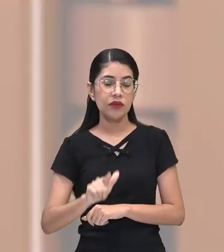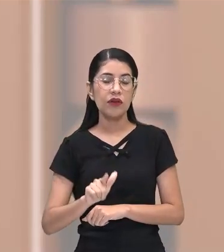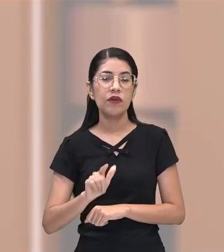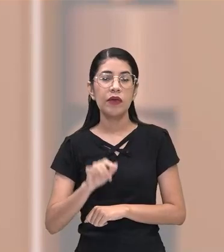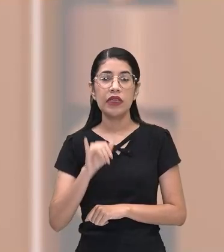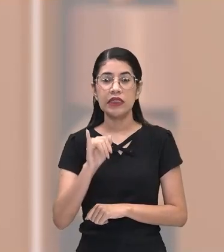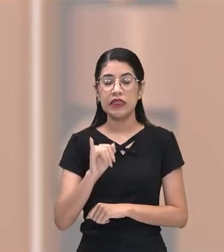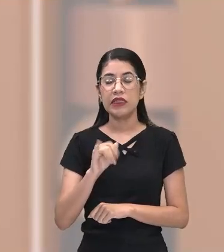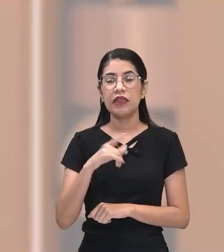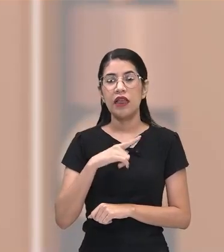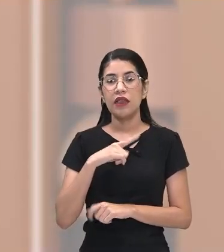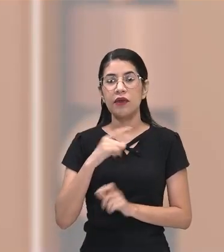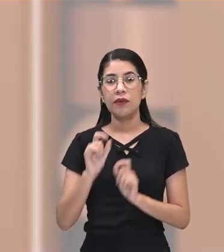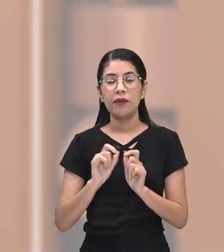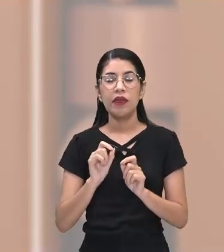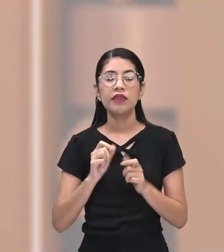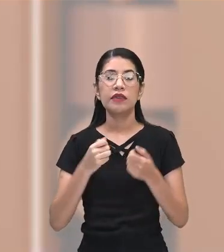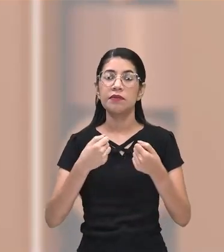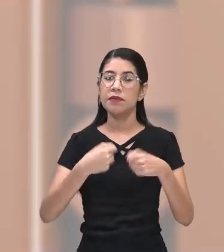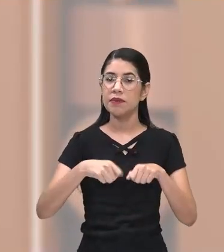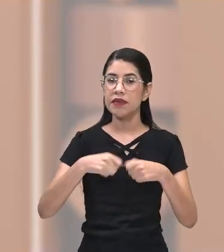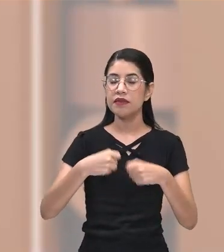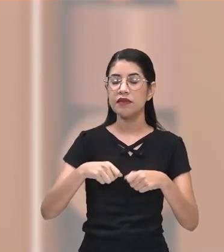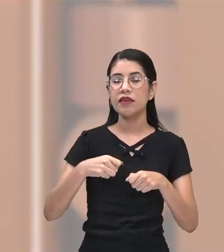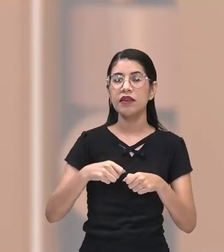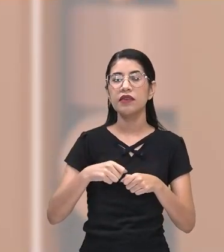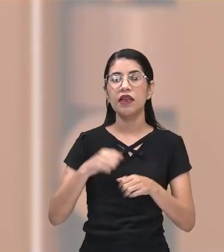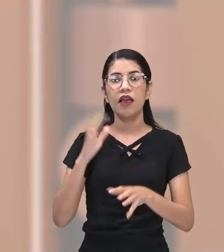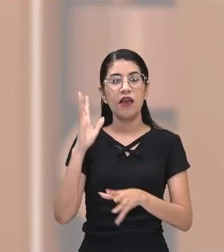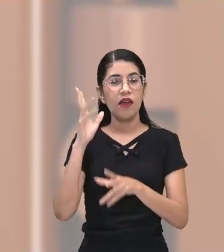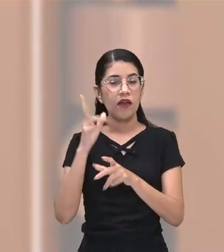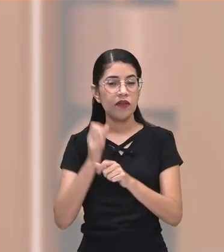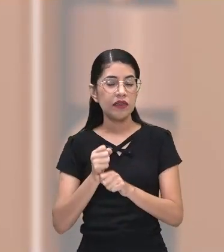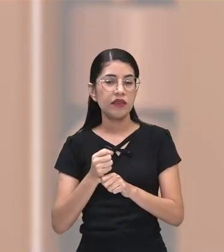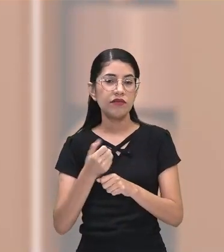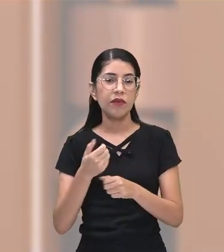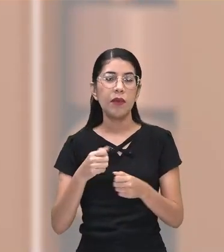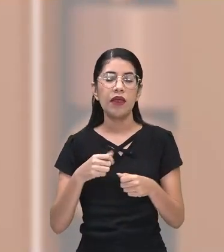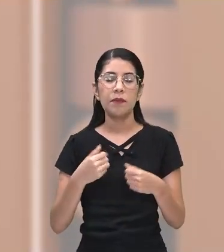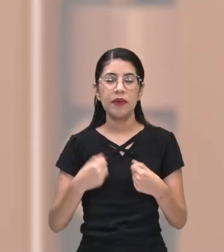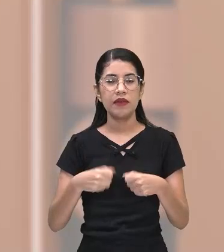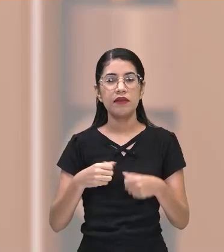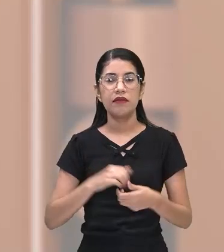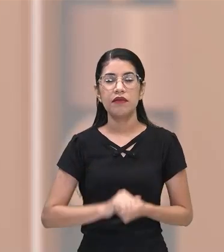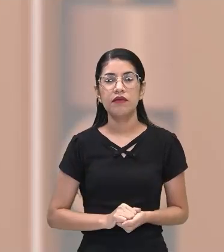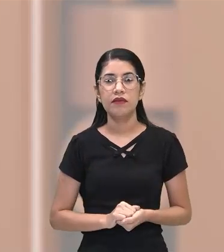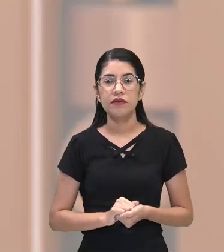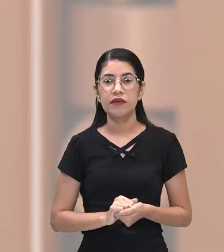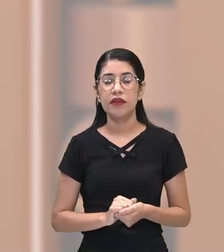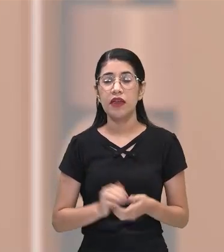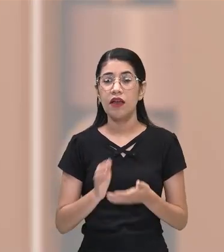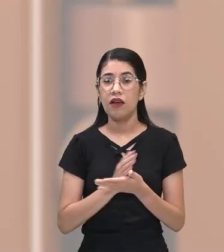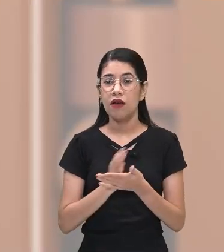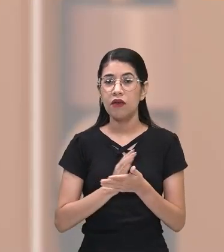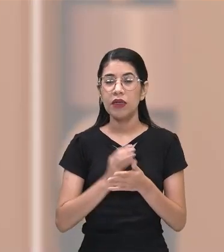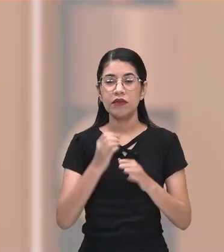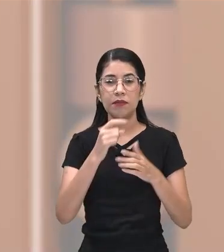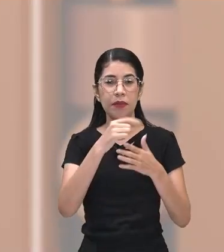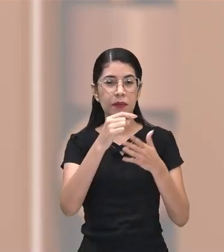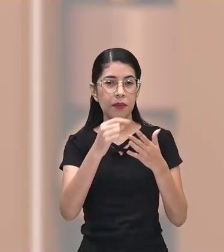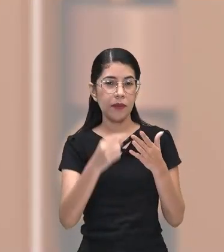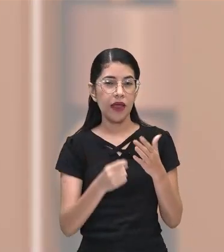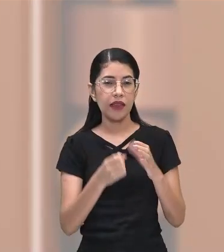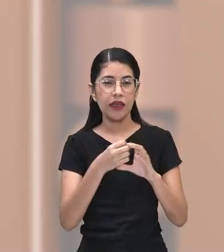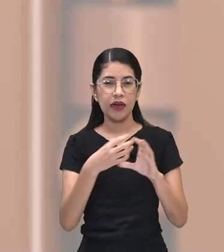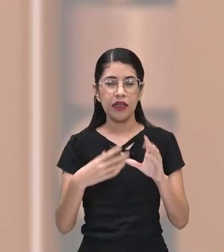se há essa necessidade que normalmente tem, né? Porque muitos aspectos da infraestrutura, do